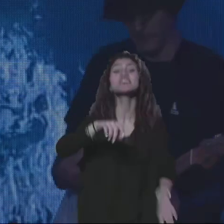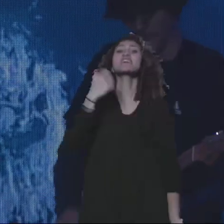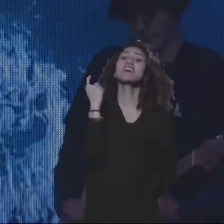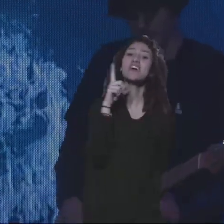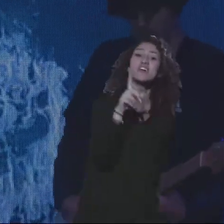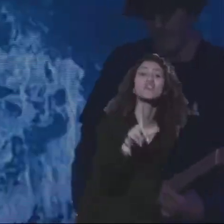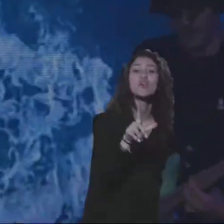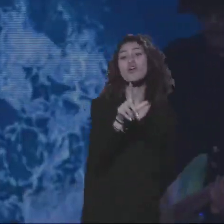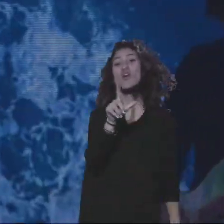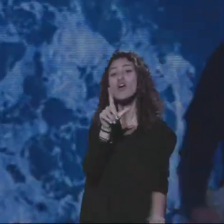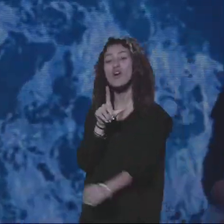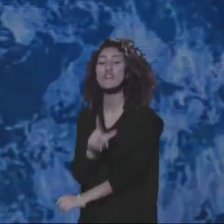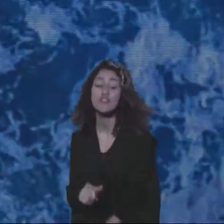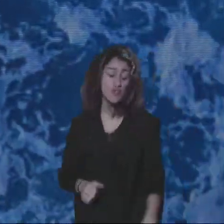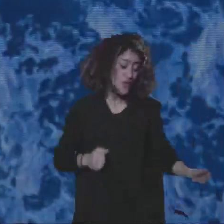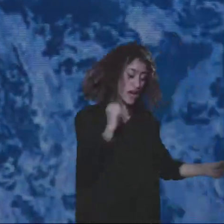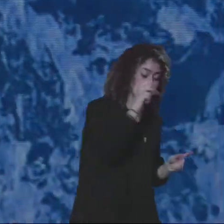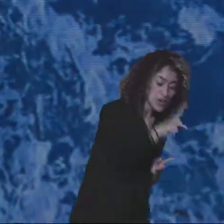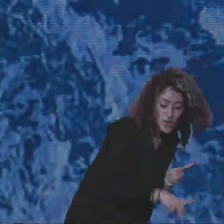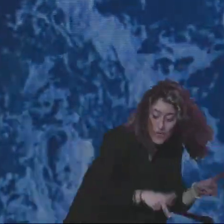Faz de novo.